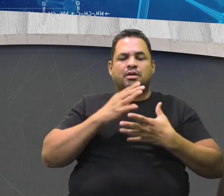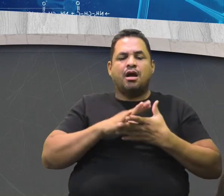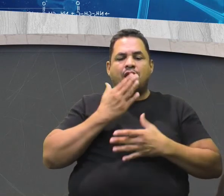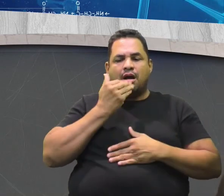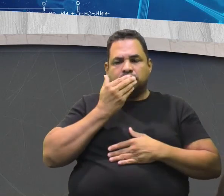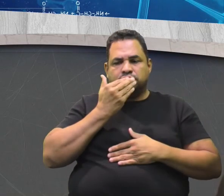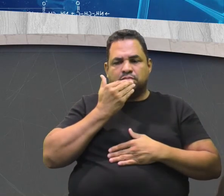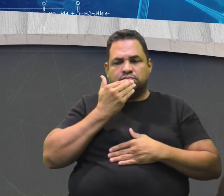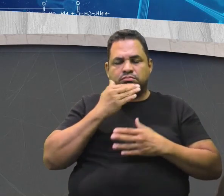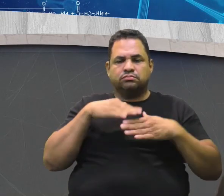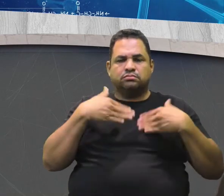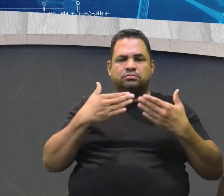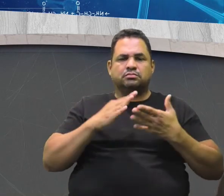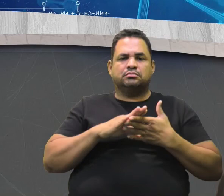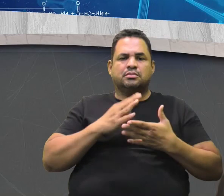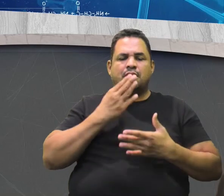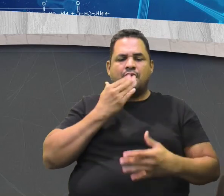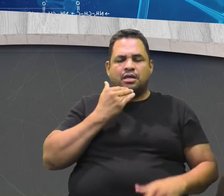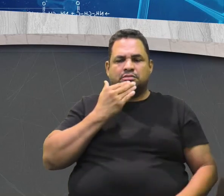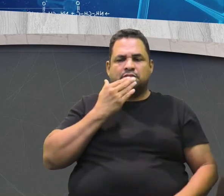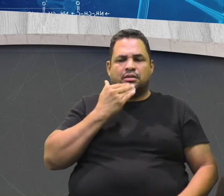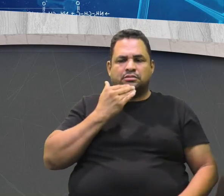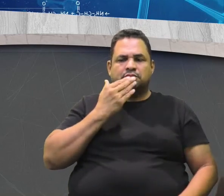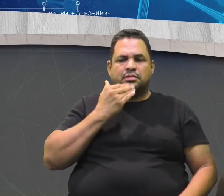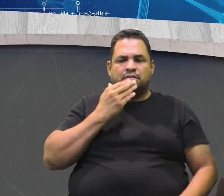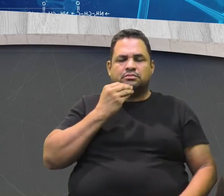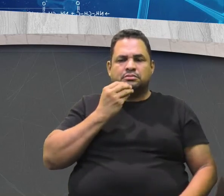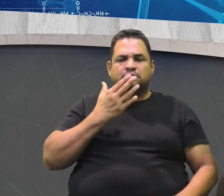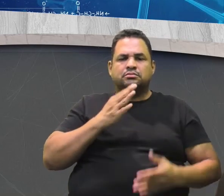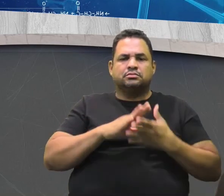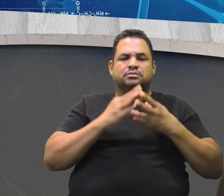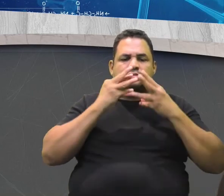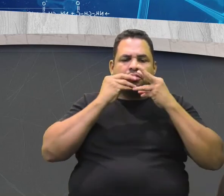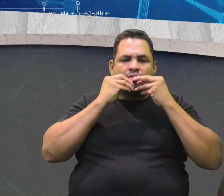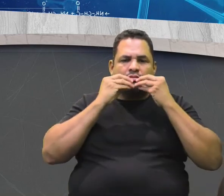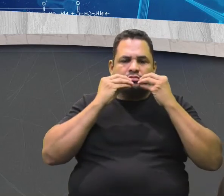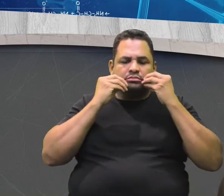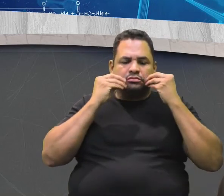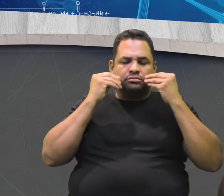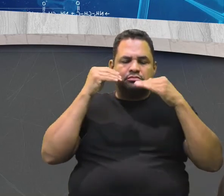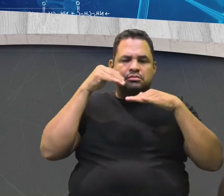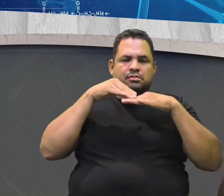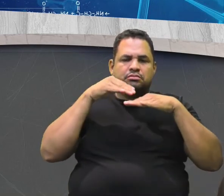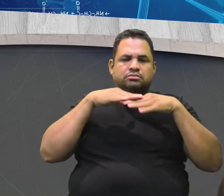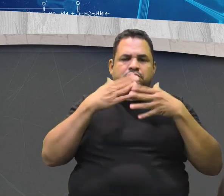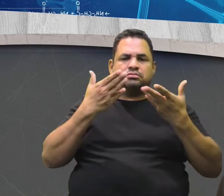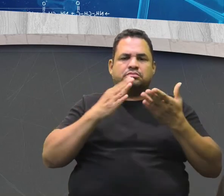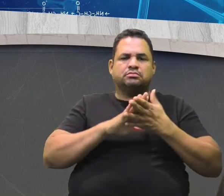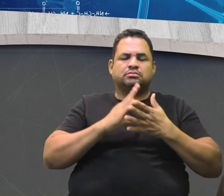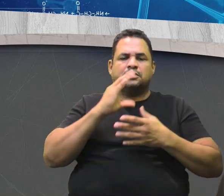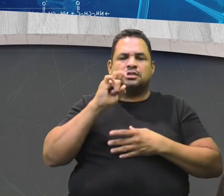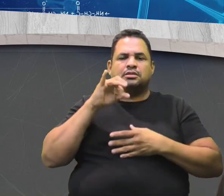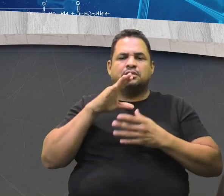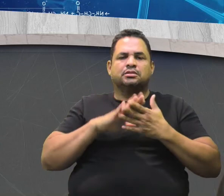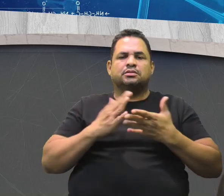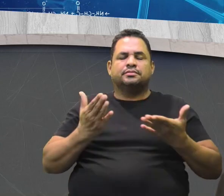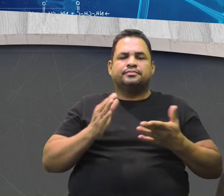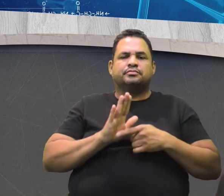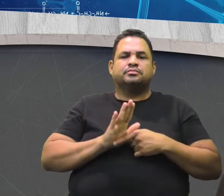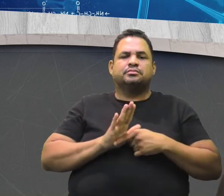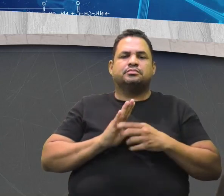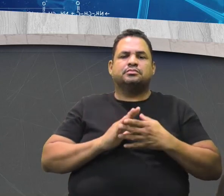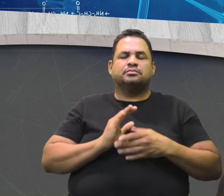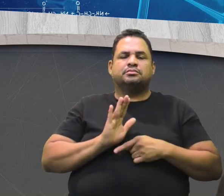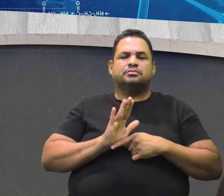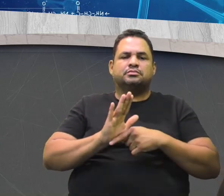alimentos. Então, quanto mais você mastiga, mais a saliva penetra no alimento, mais a catalase ajuda